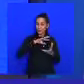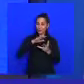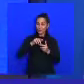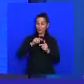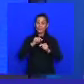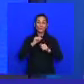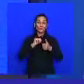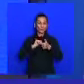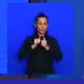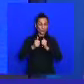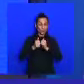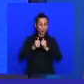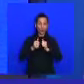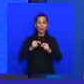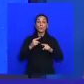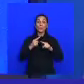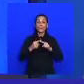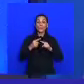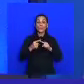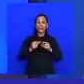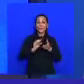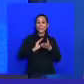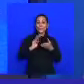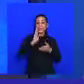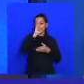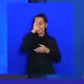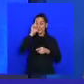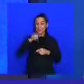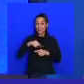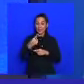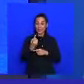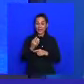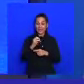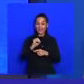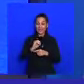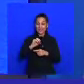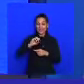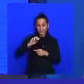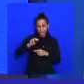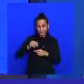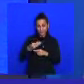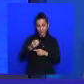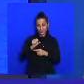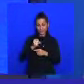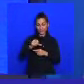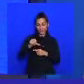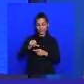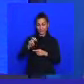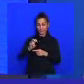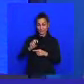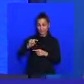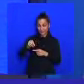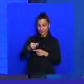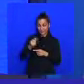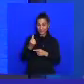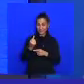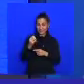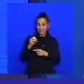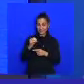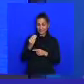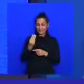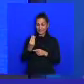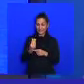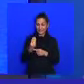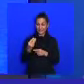pode ser o sortudo nessa noite porque o prêmio principal é de 10 milhões 895 mil